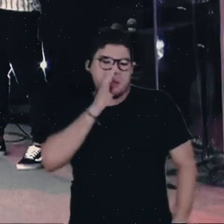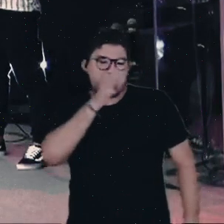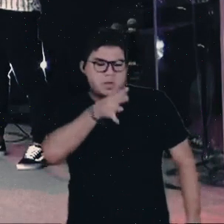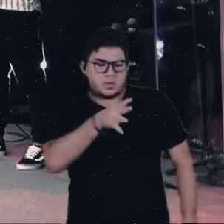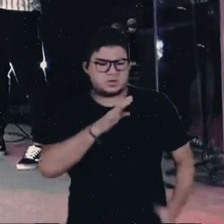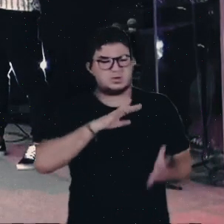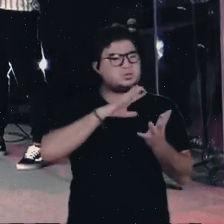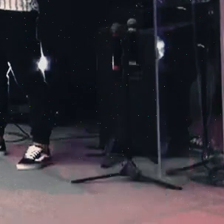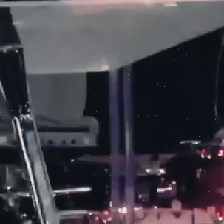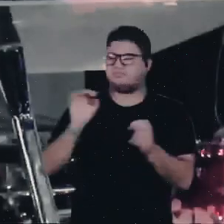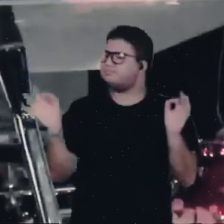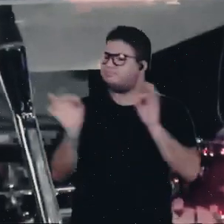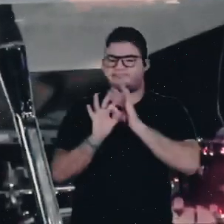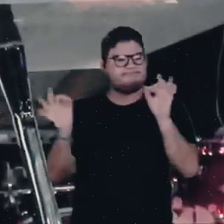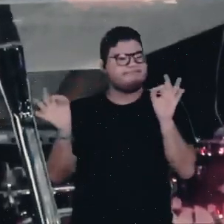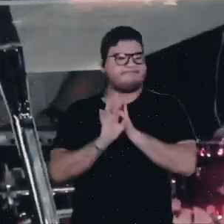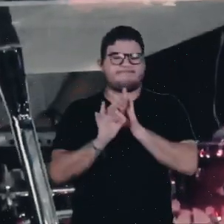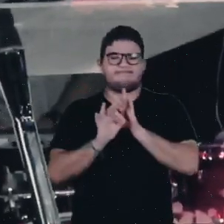mundo.